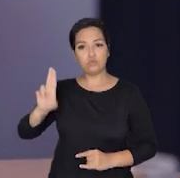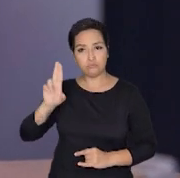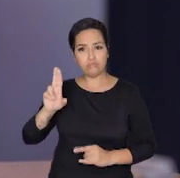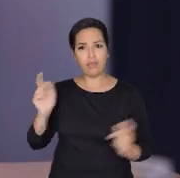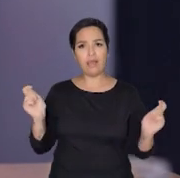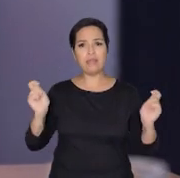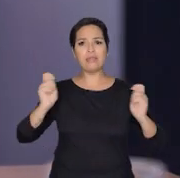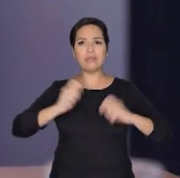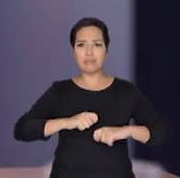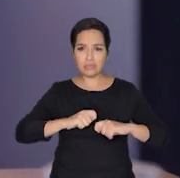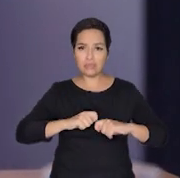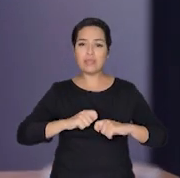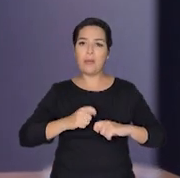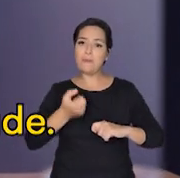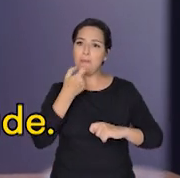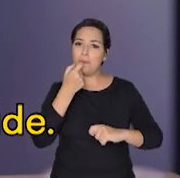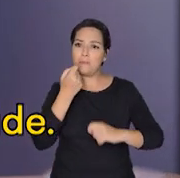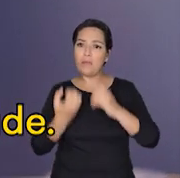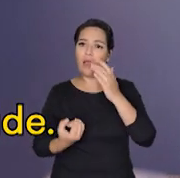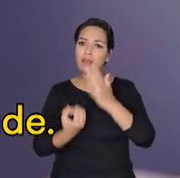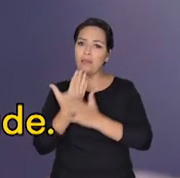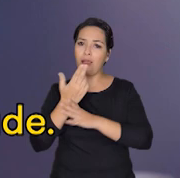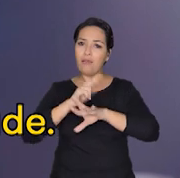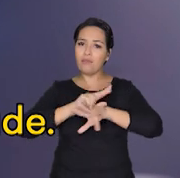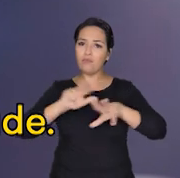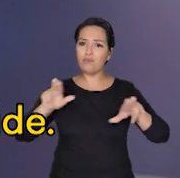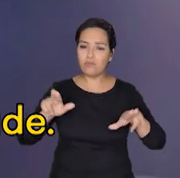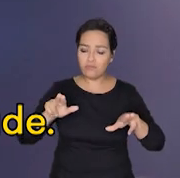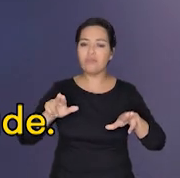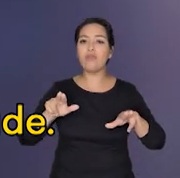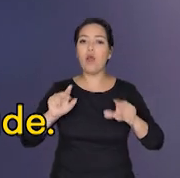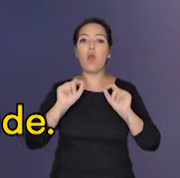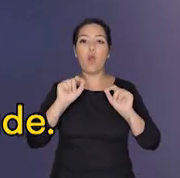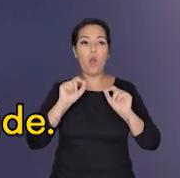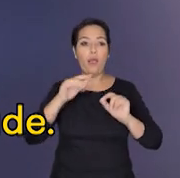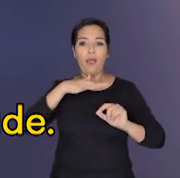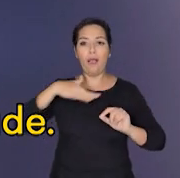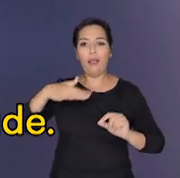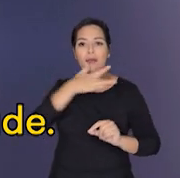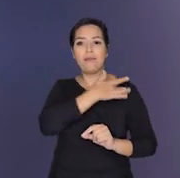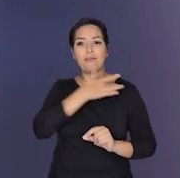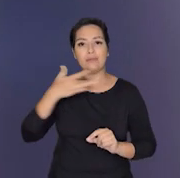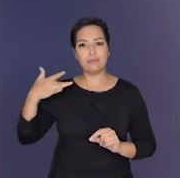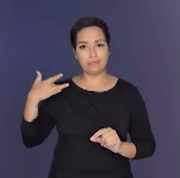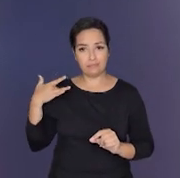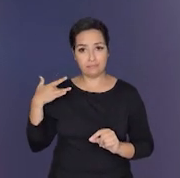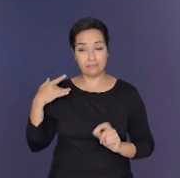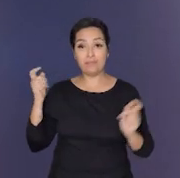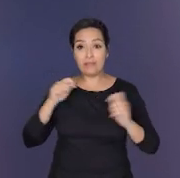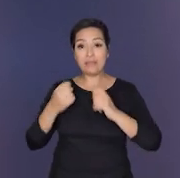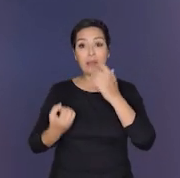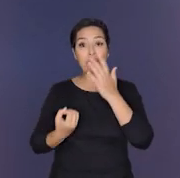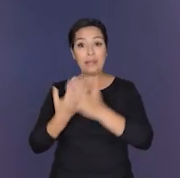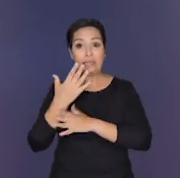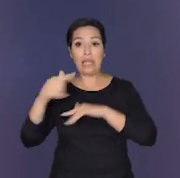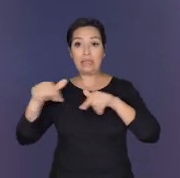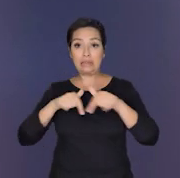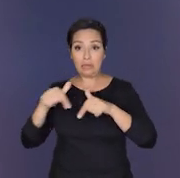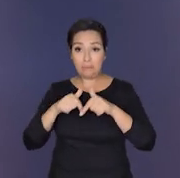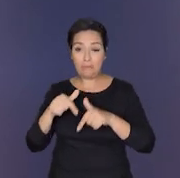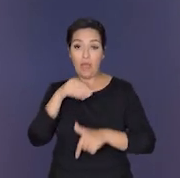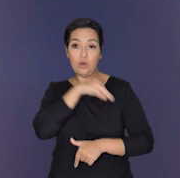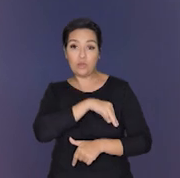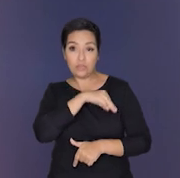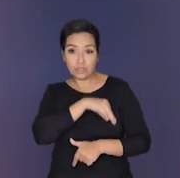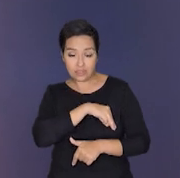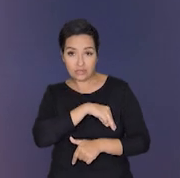tem tudo para produzir medicamentos e criar um verdadeiro complexo industrial da saúde. Além de gerar emprego e renda, isso